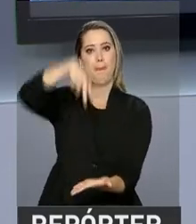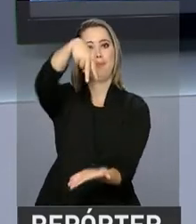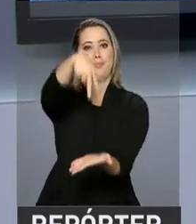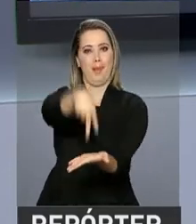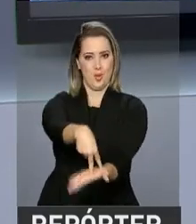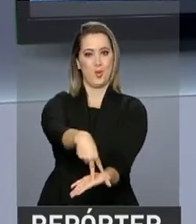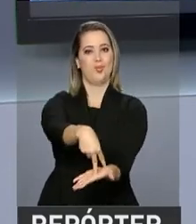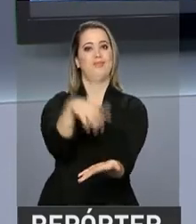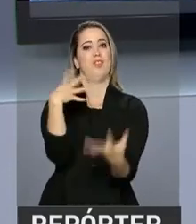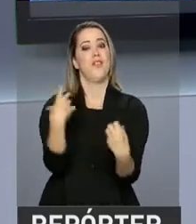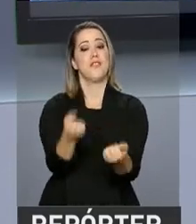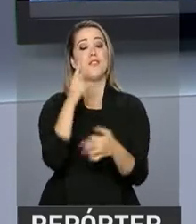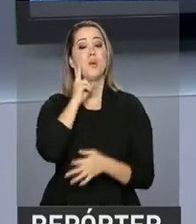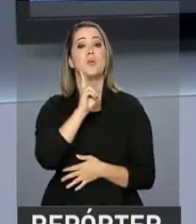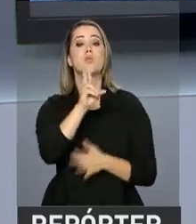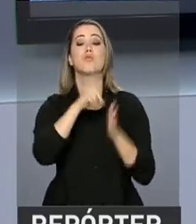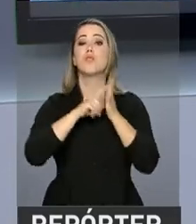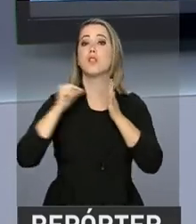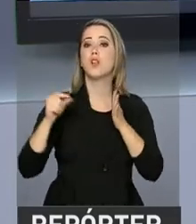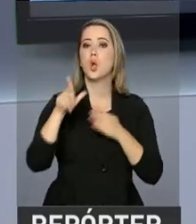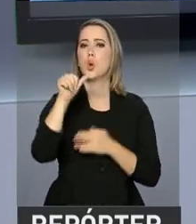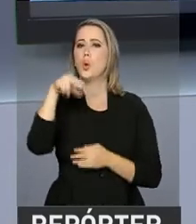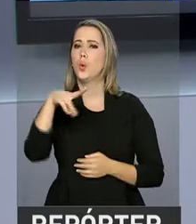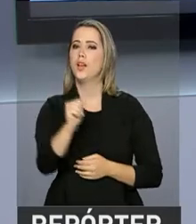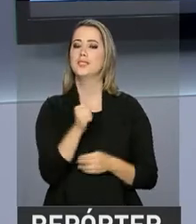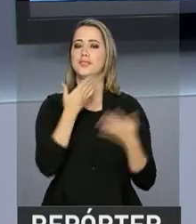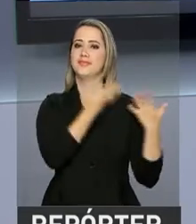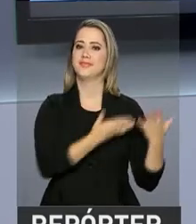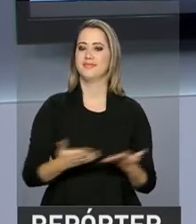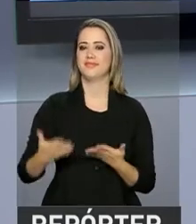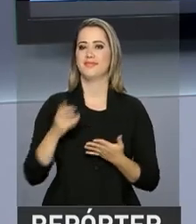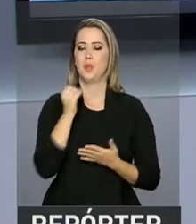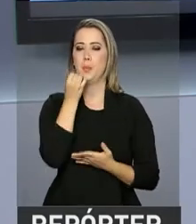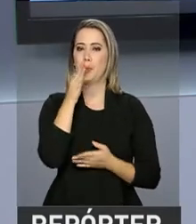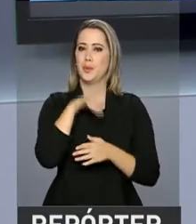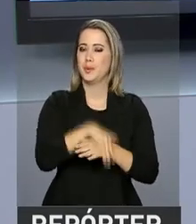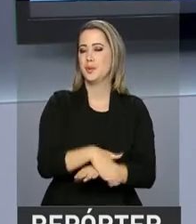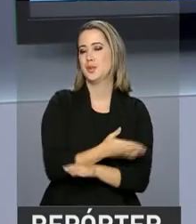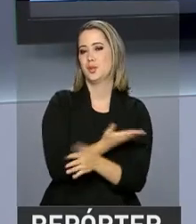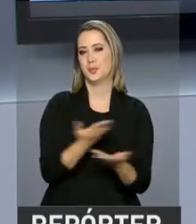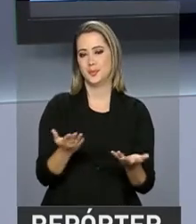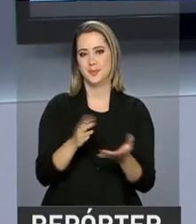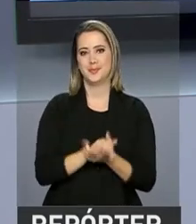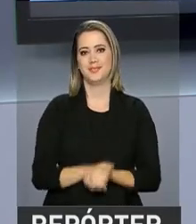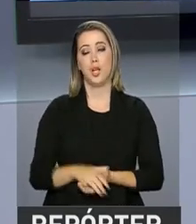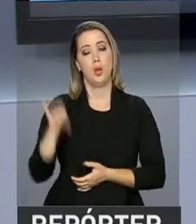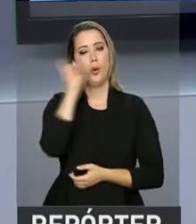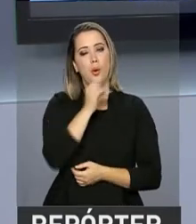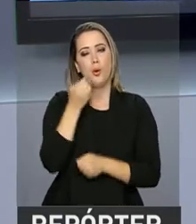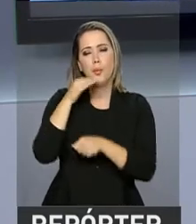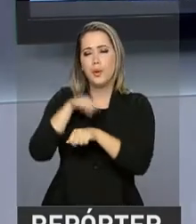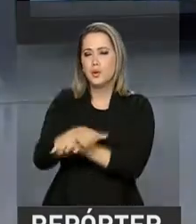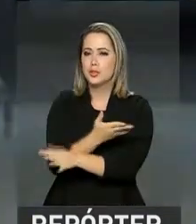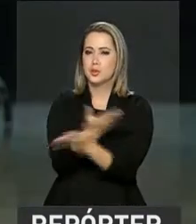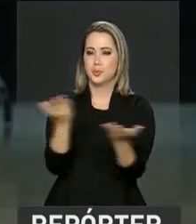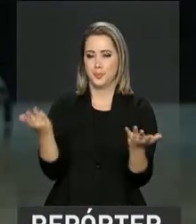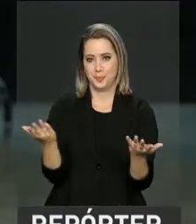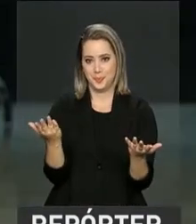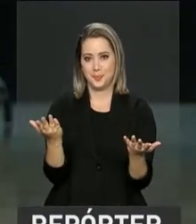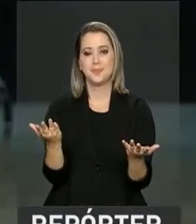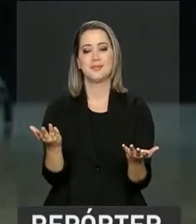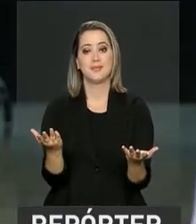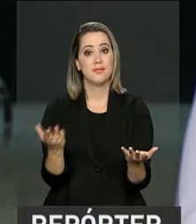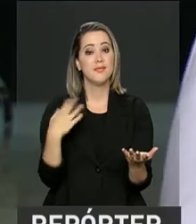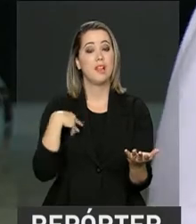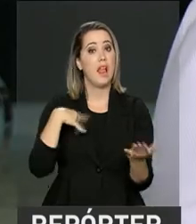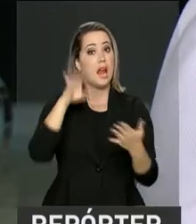ao Palácio do Planalto, onde está a repórter Luana Karen. Olá, Luana, boa noite para você. Olá, Roberto. Boa noite a todos.